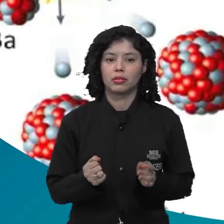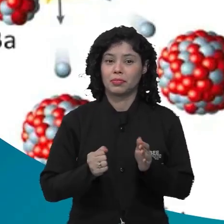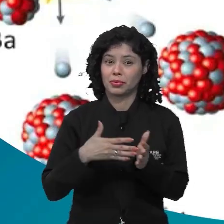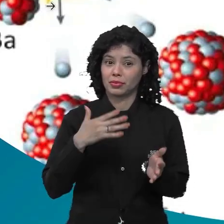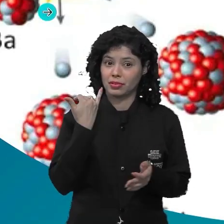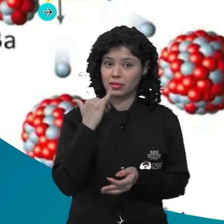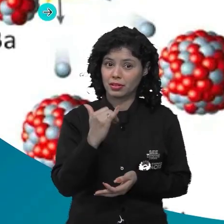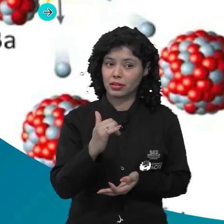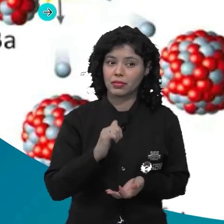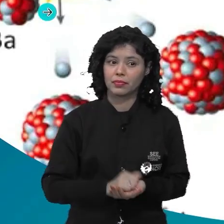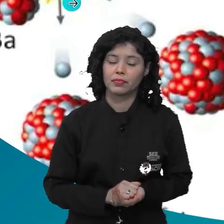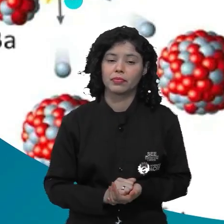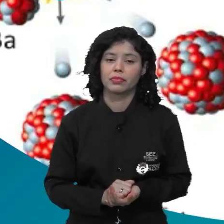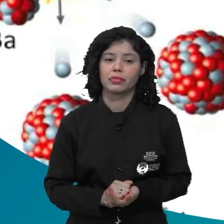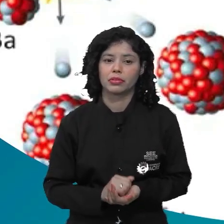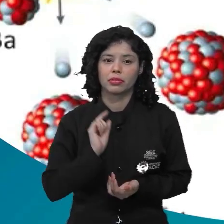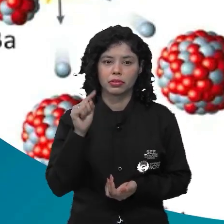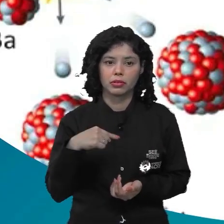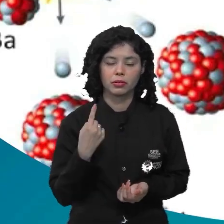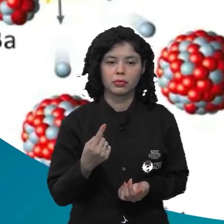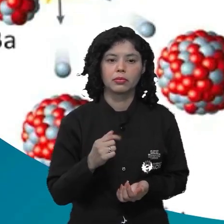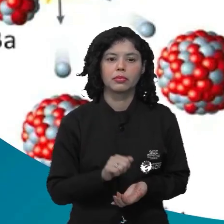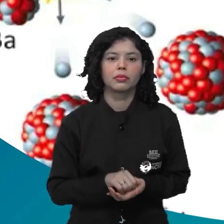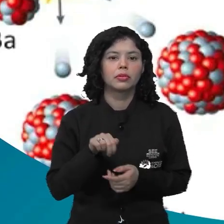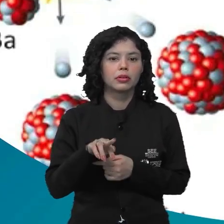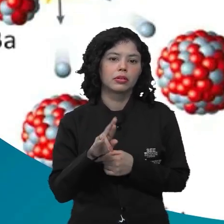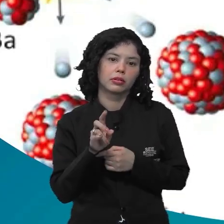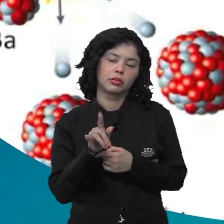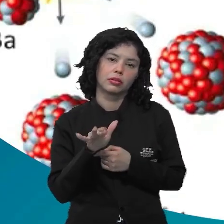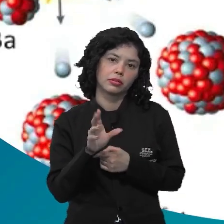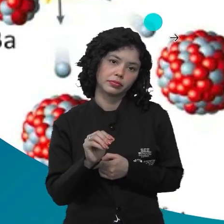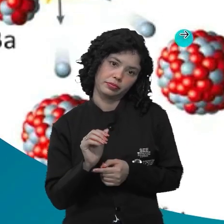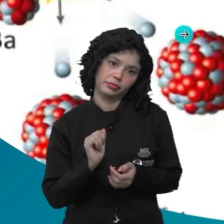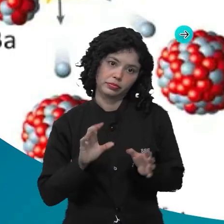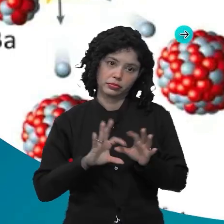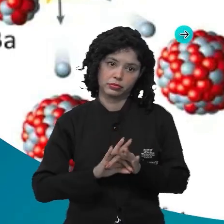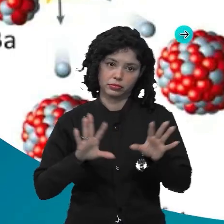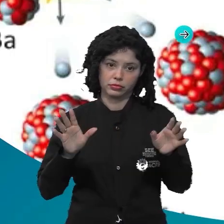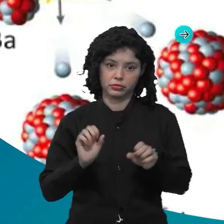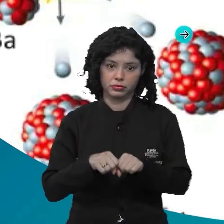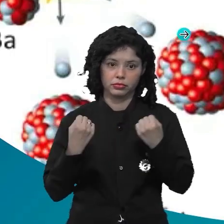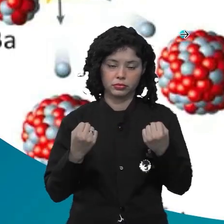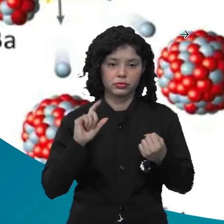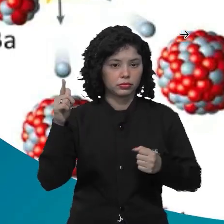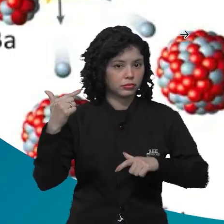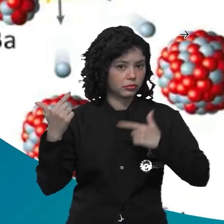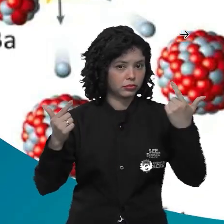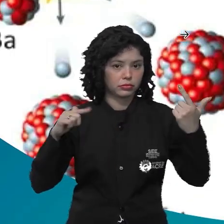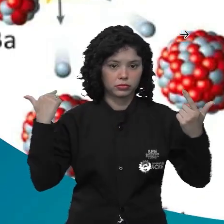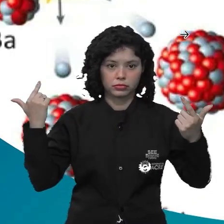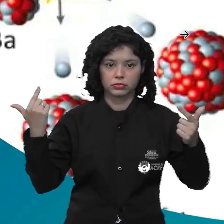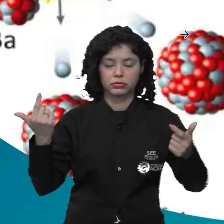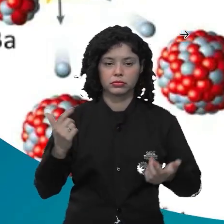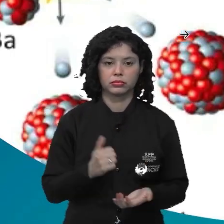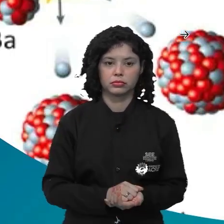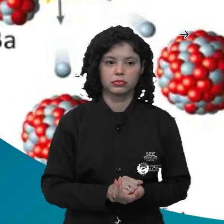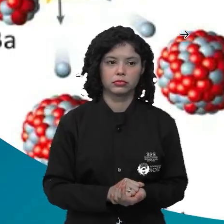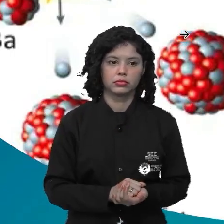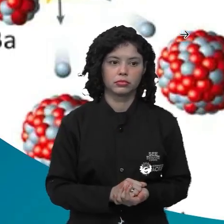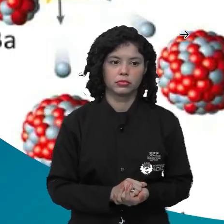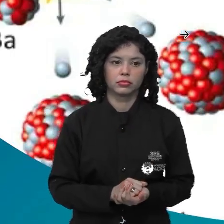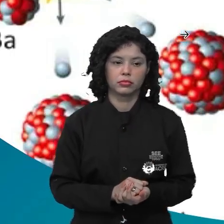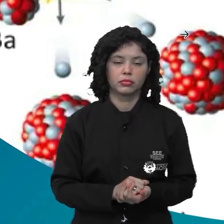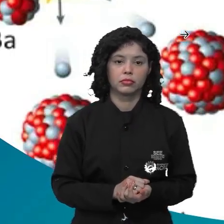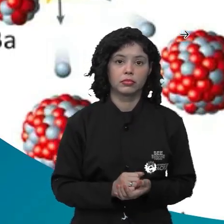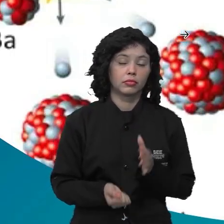que é liberada, e aí depois esses nêutrons, né, vão ser liberados quebrando outros átomos de urânio. Então,